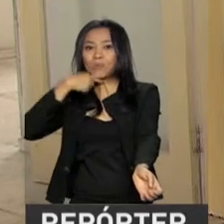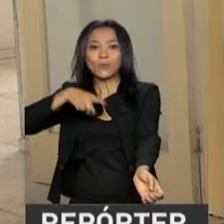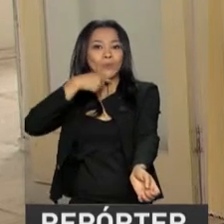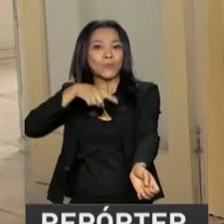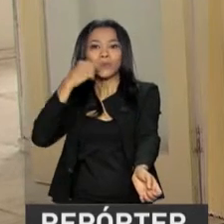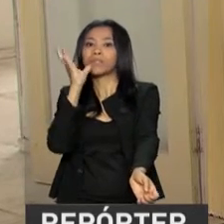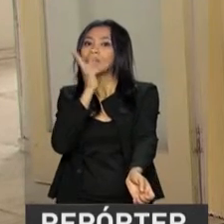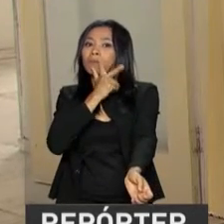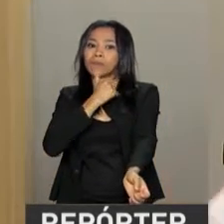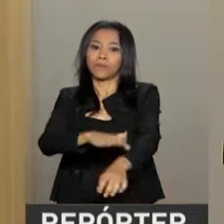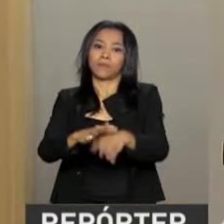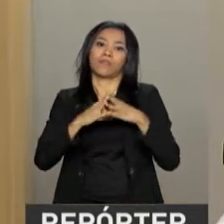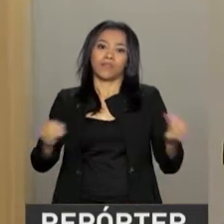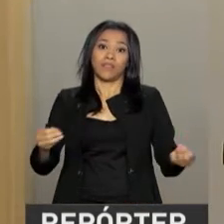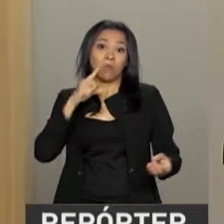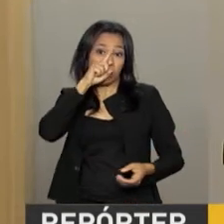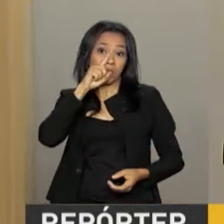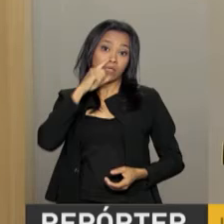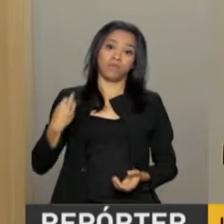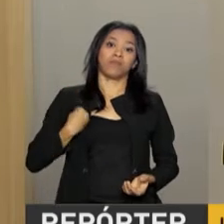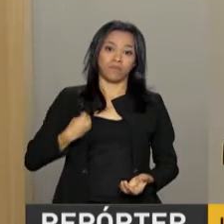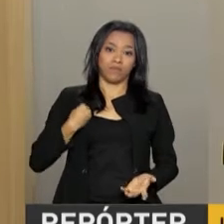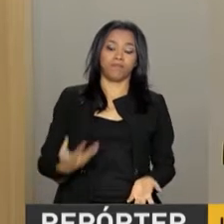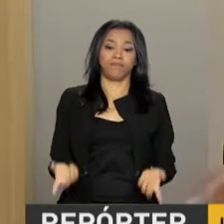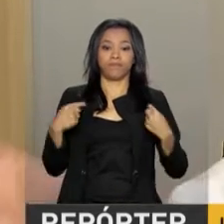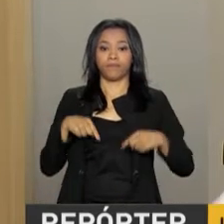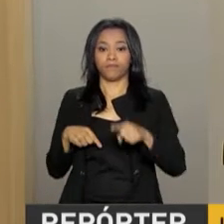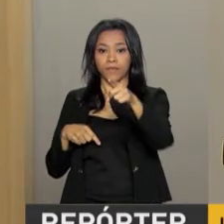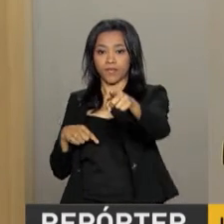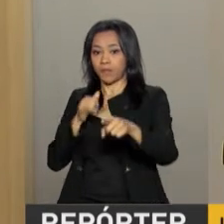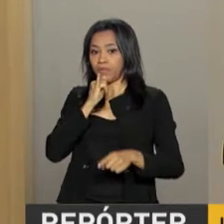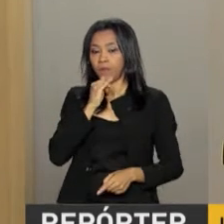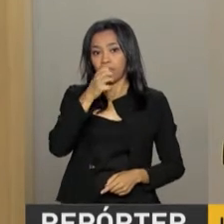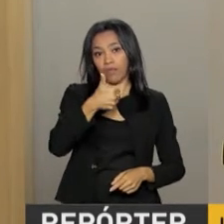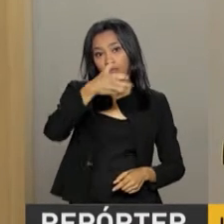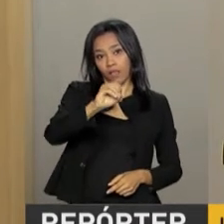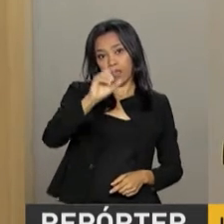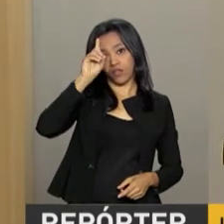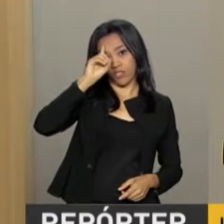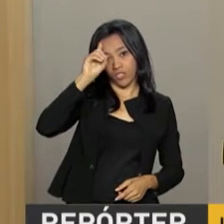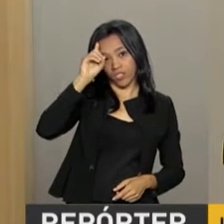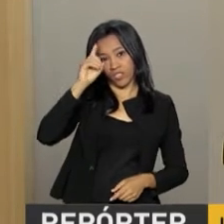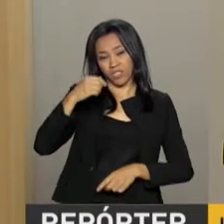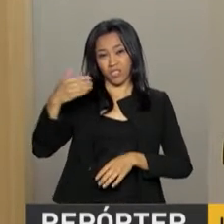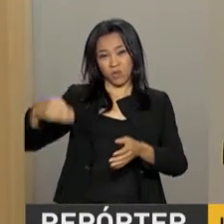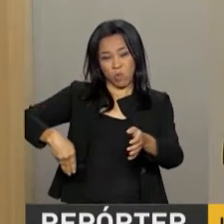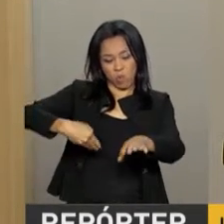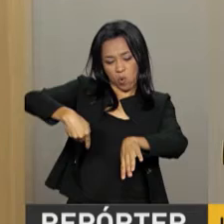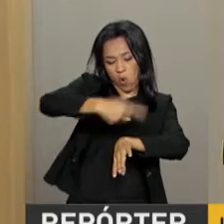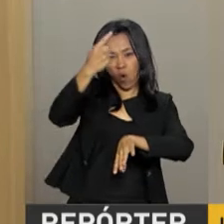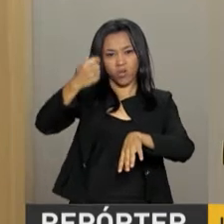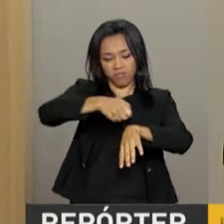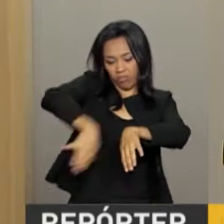fica em constante risco. No costume do interior de passar, tipo, 10 dias, né, com sangramento, sem conseguir